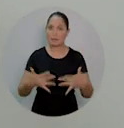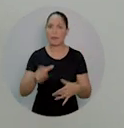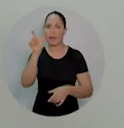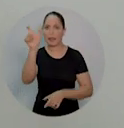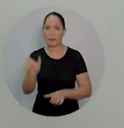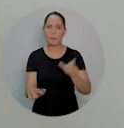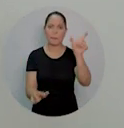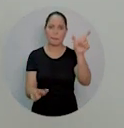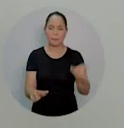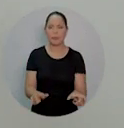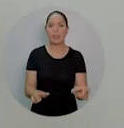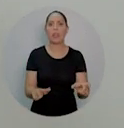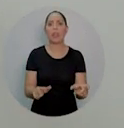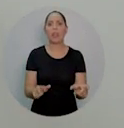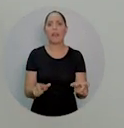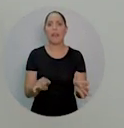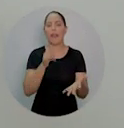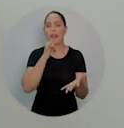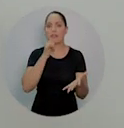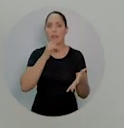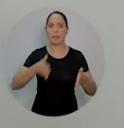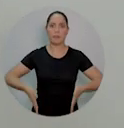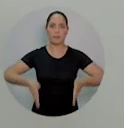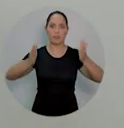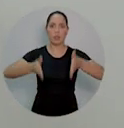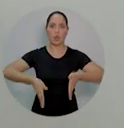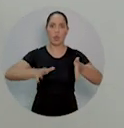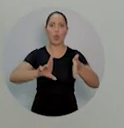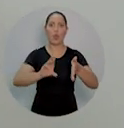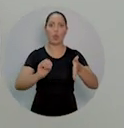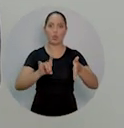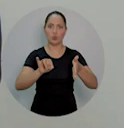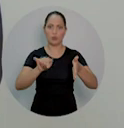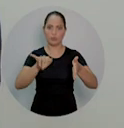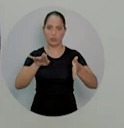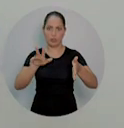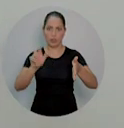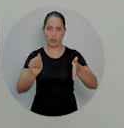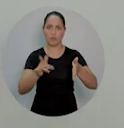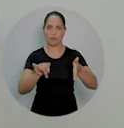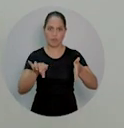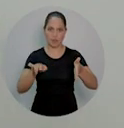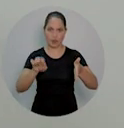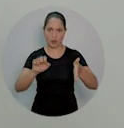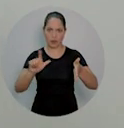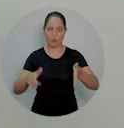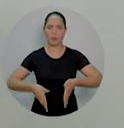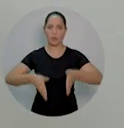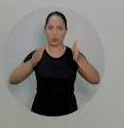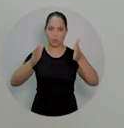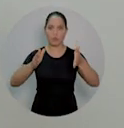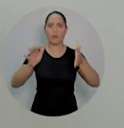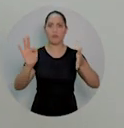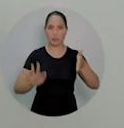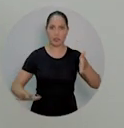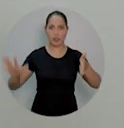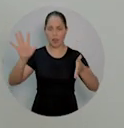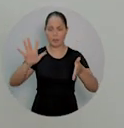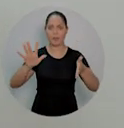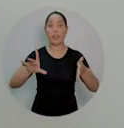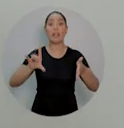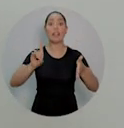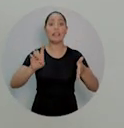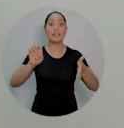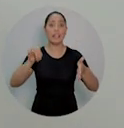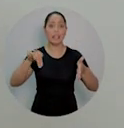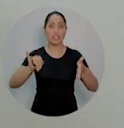partes que são envolvidas, por exemplo, rodovias federais. Nós temos a Polícia Rodoviária Federal e o TENIT. Rodovias estaduais, cada